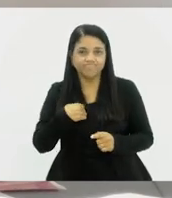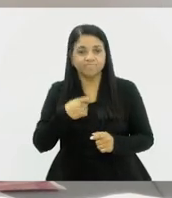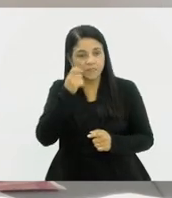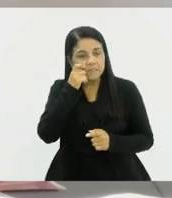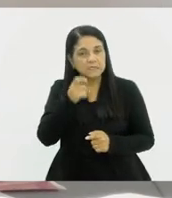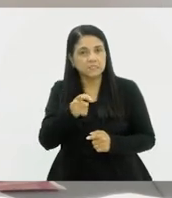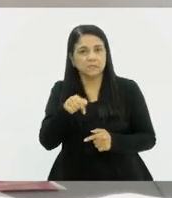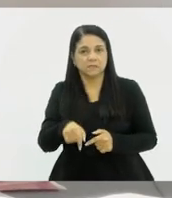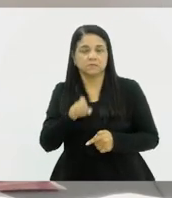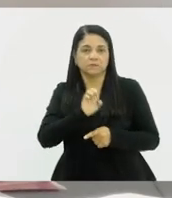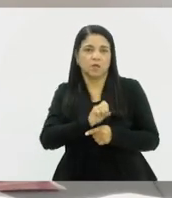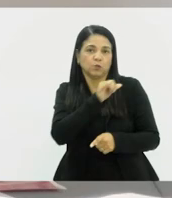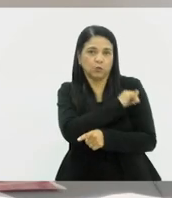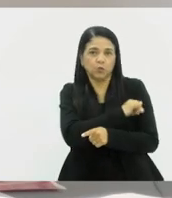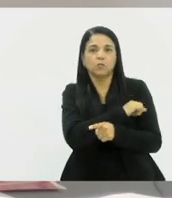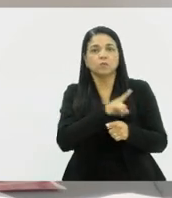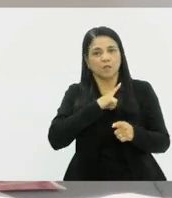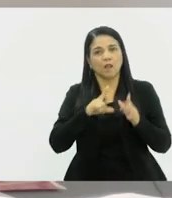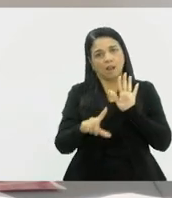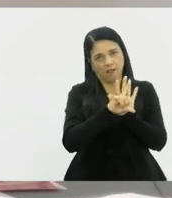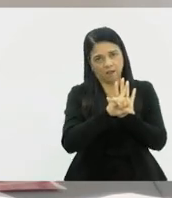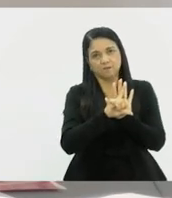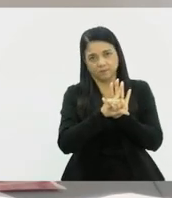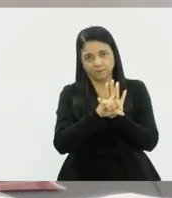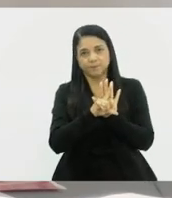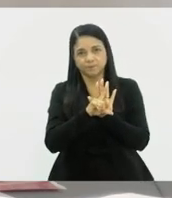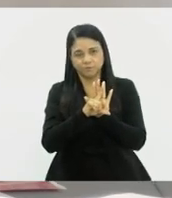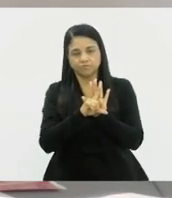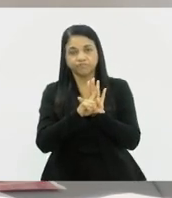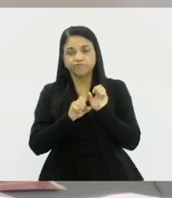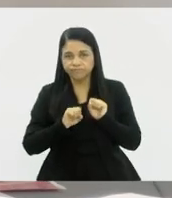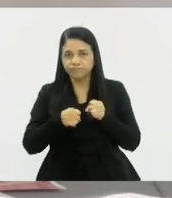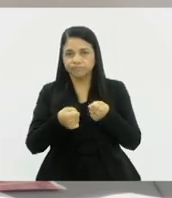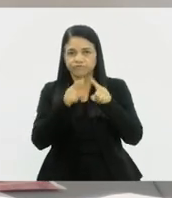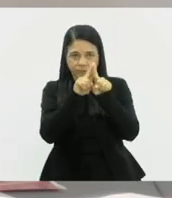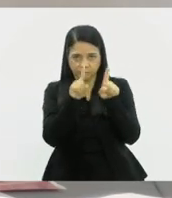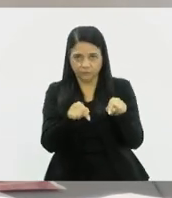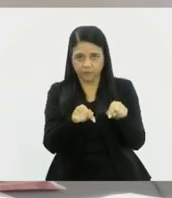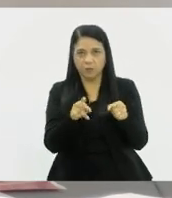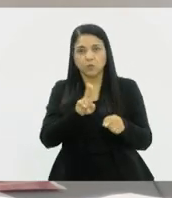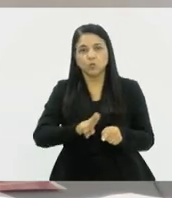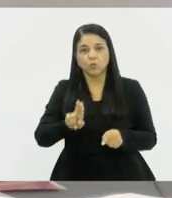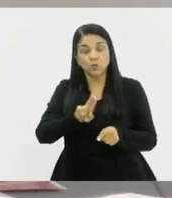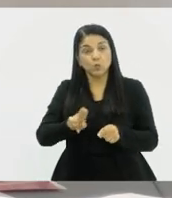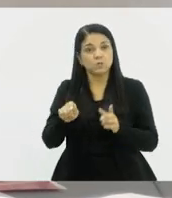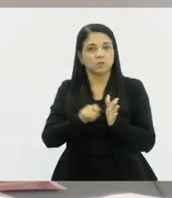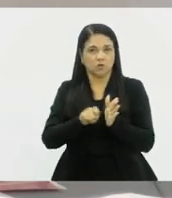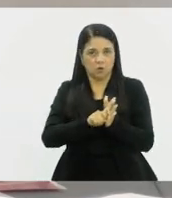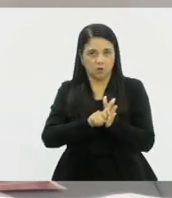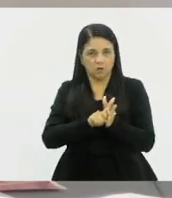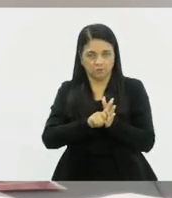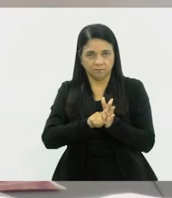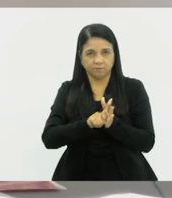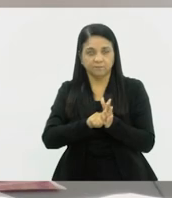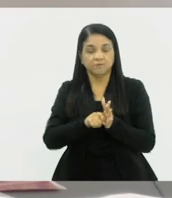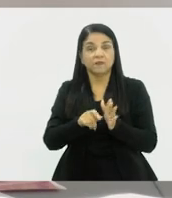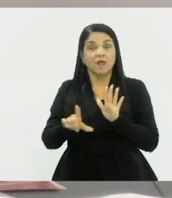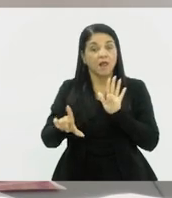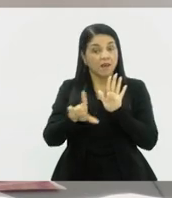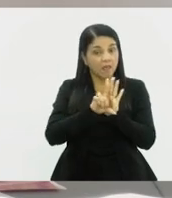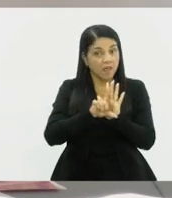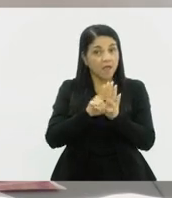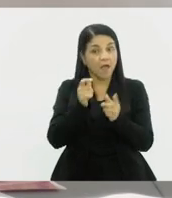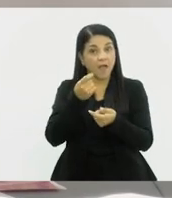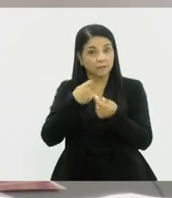rio eu acho que é o único estado que tem tem essa lei Então essa lei não é sobre a parte criminal é sobre a parte administrativa então a